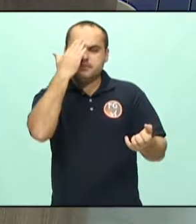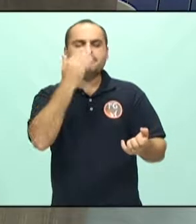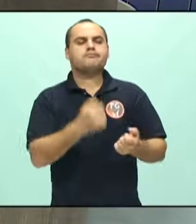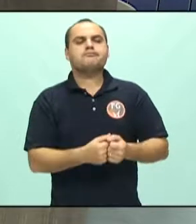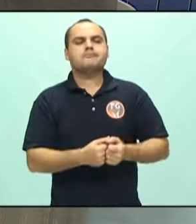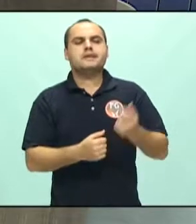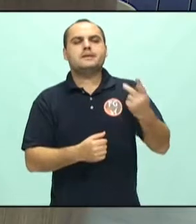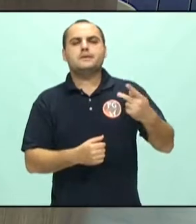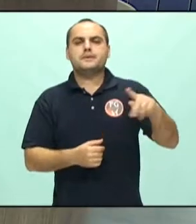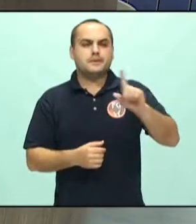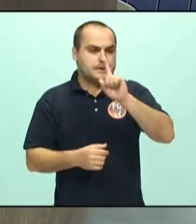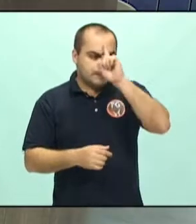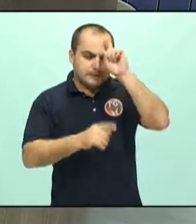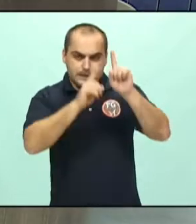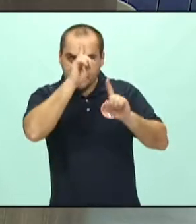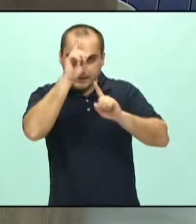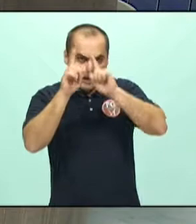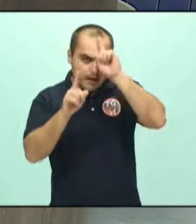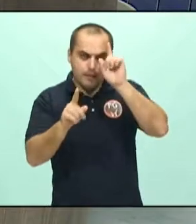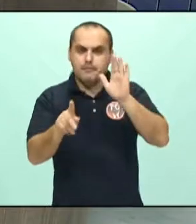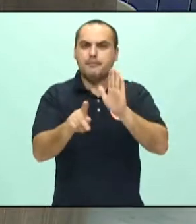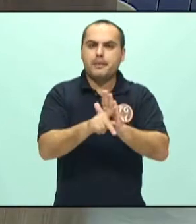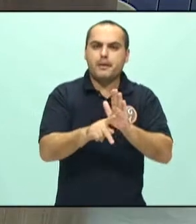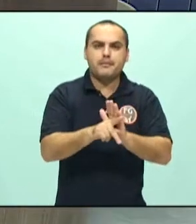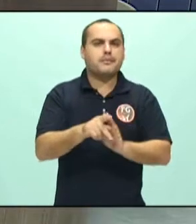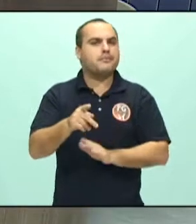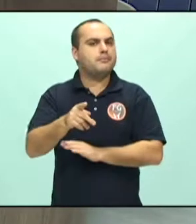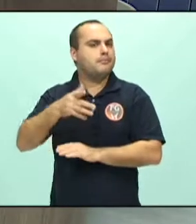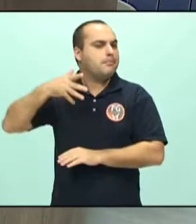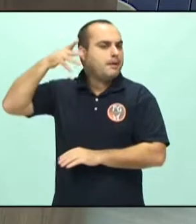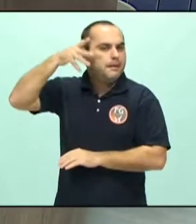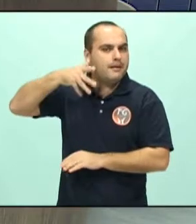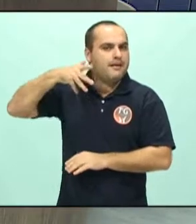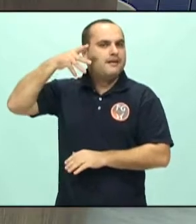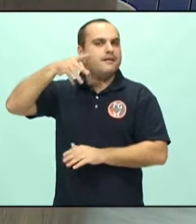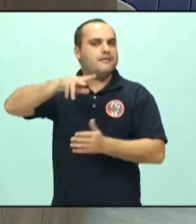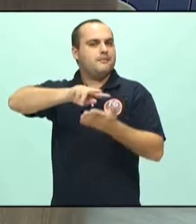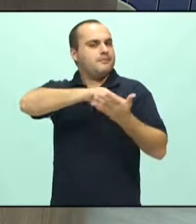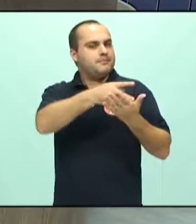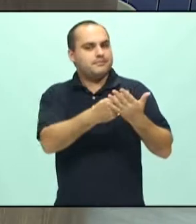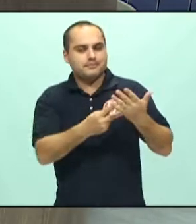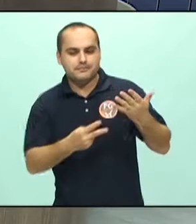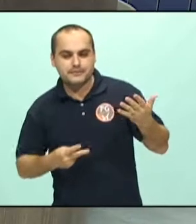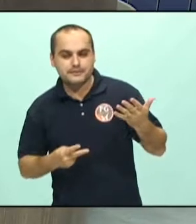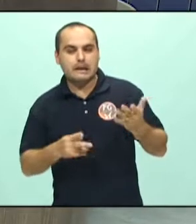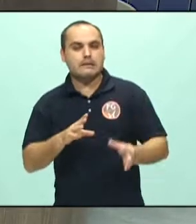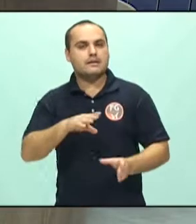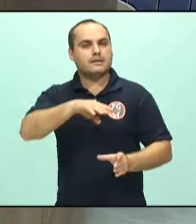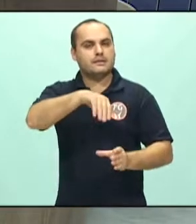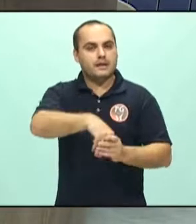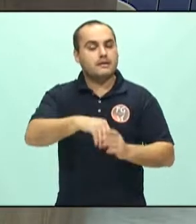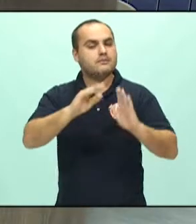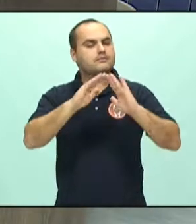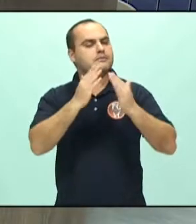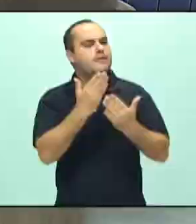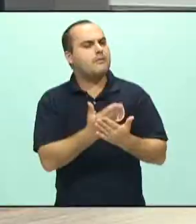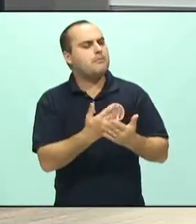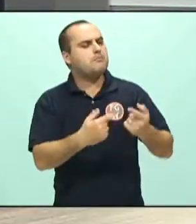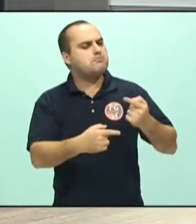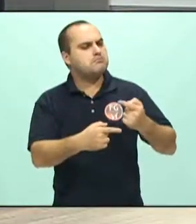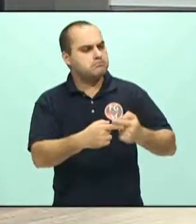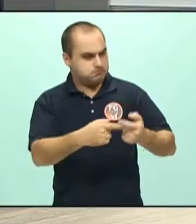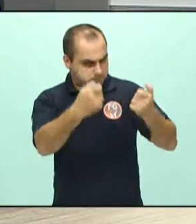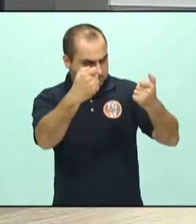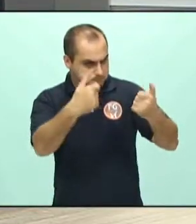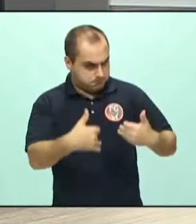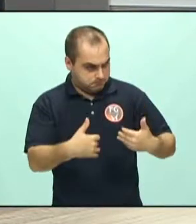um ciclo literário, a licença poética para dentro de uma escola da rede municipal. A ideia